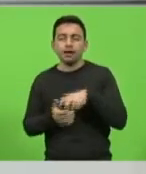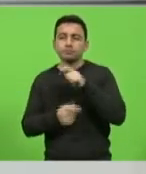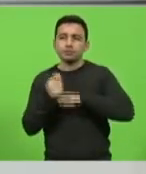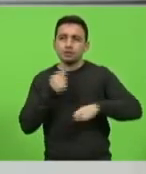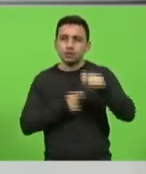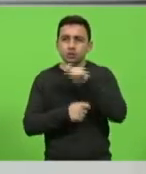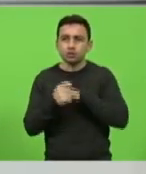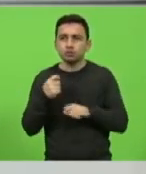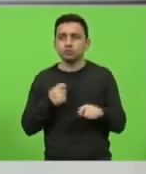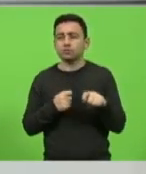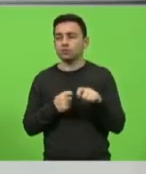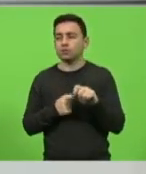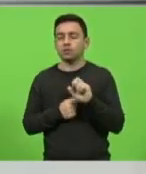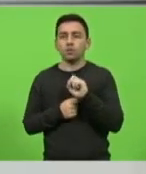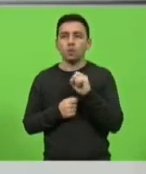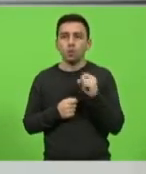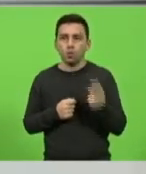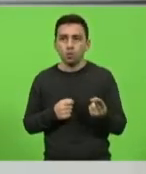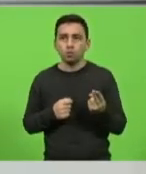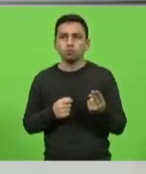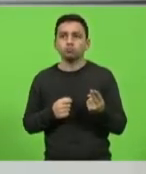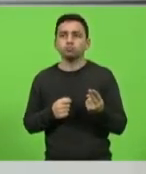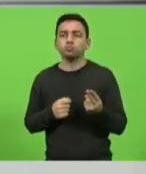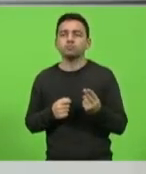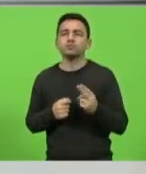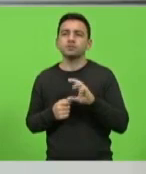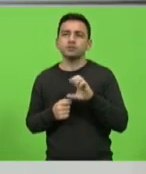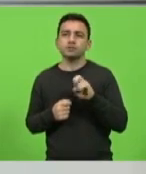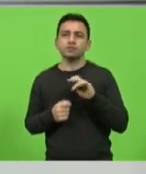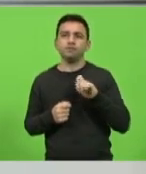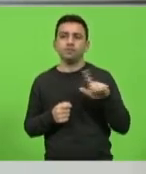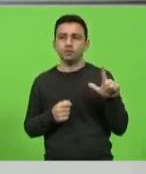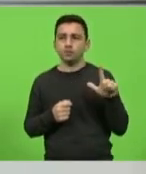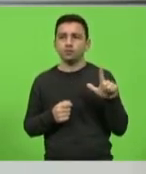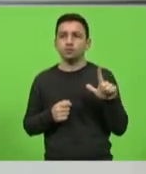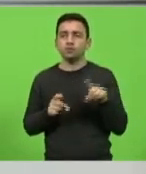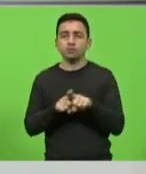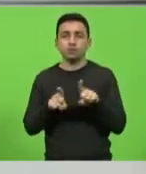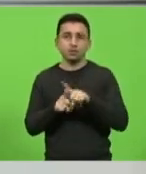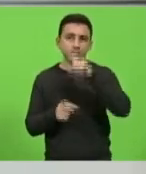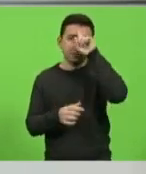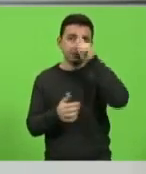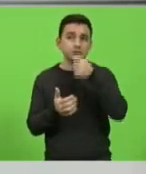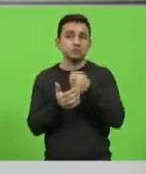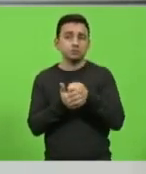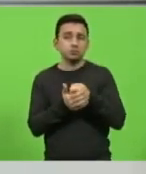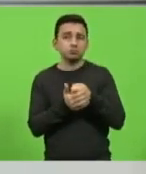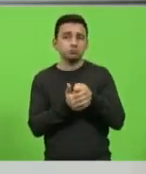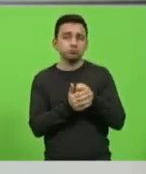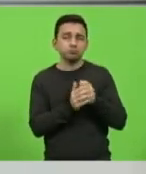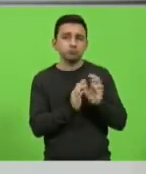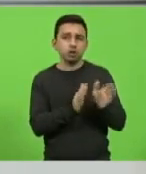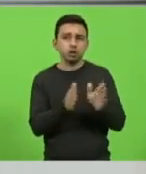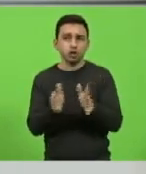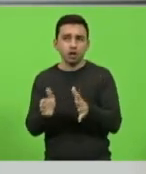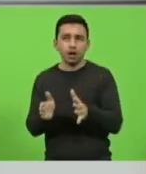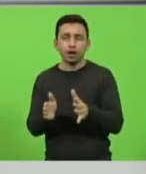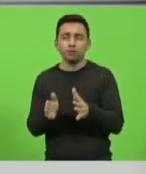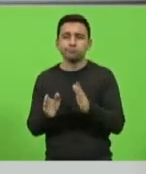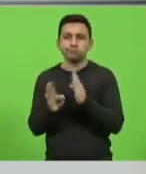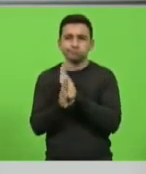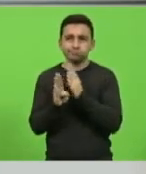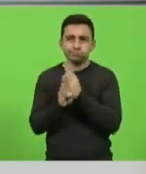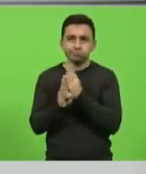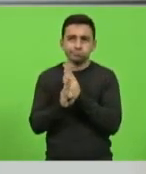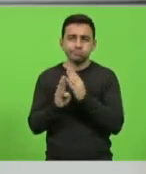administrativas ou civis, de modo que decisões exaradas em inquéritos criminais